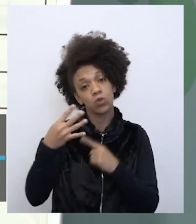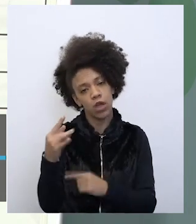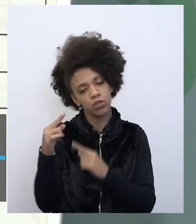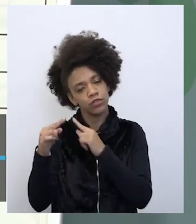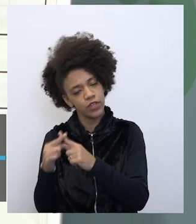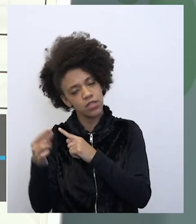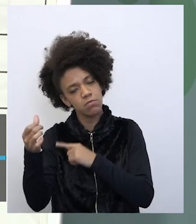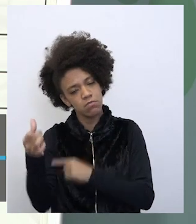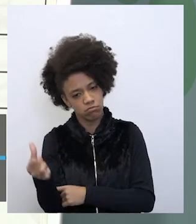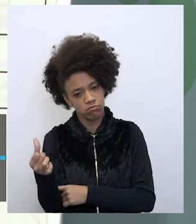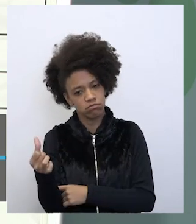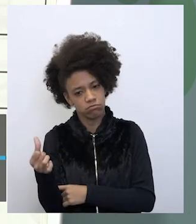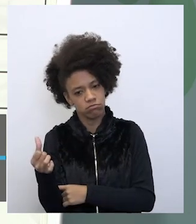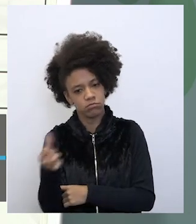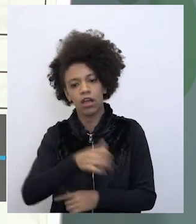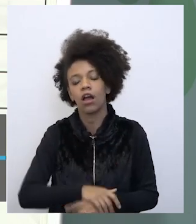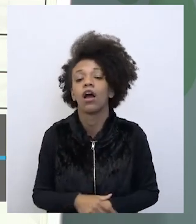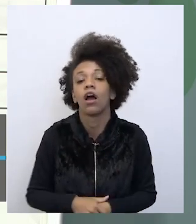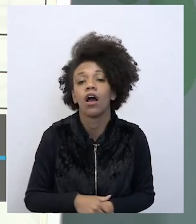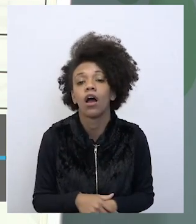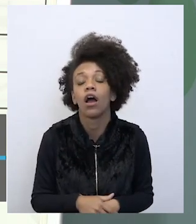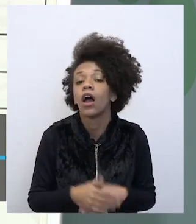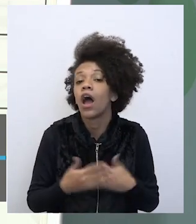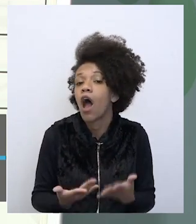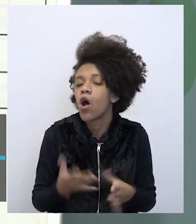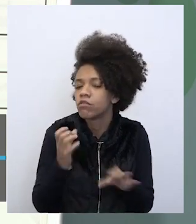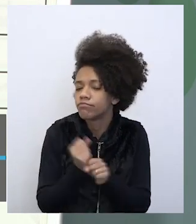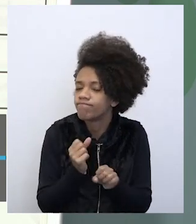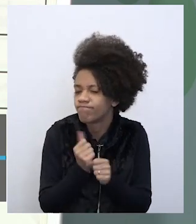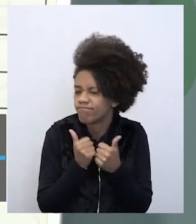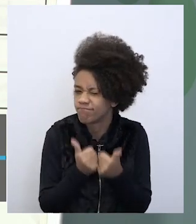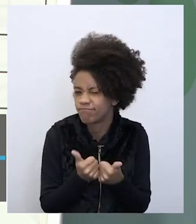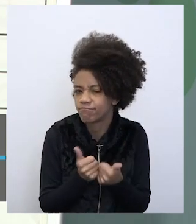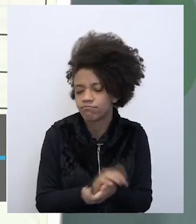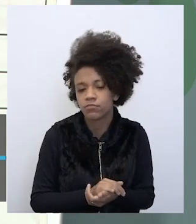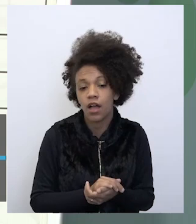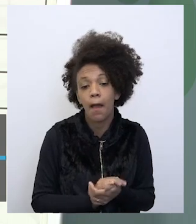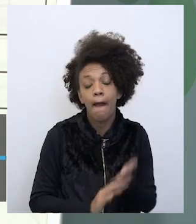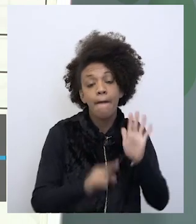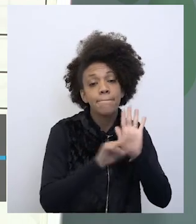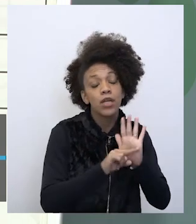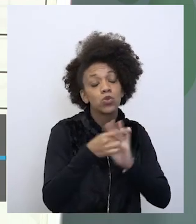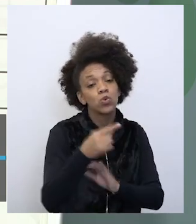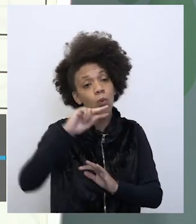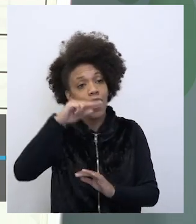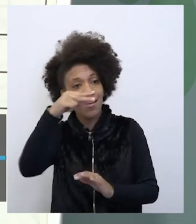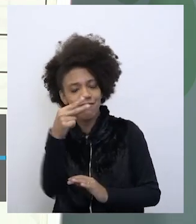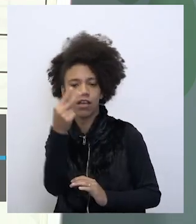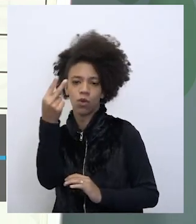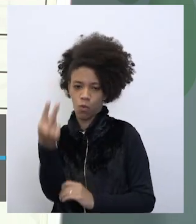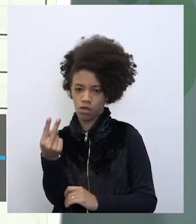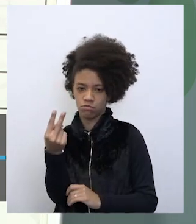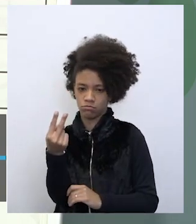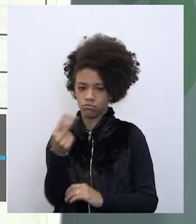menos 1, mais 6. E agora eu vou fazer essas contas, sim? Menos 1 elevado ao quadrado, a gente começa pela potência.